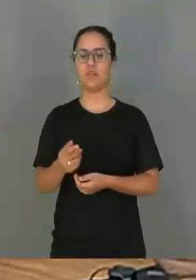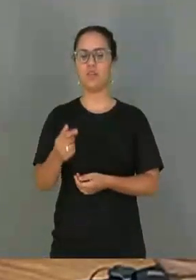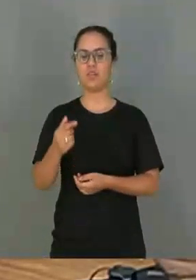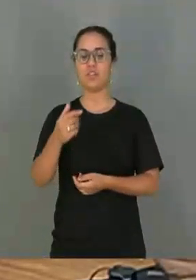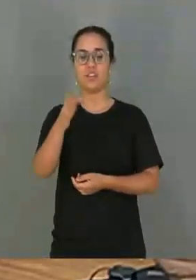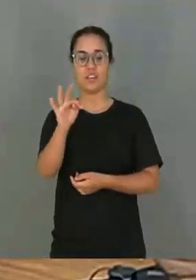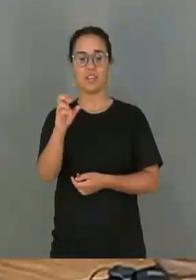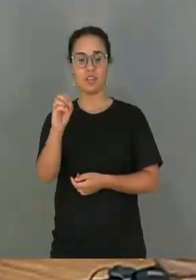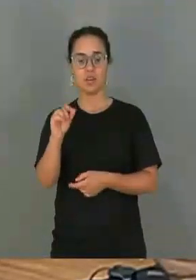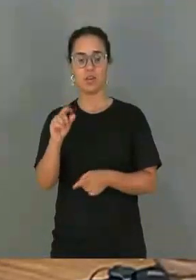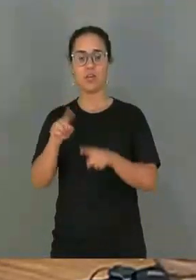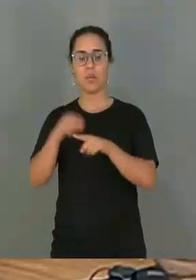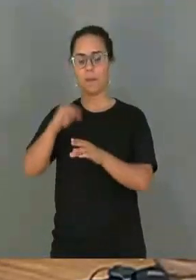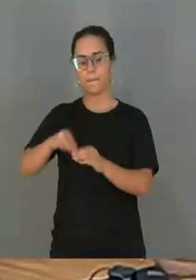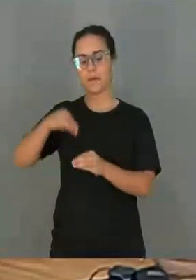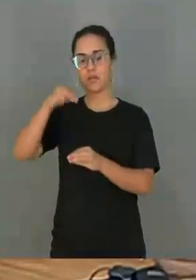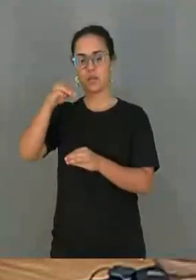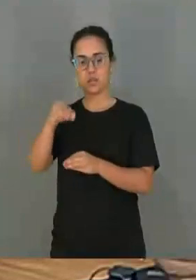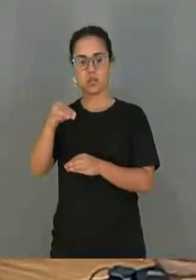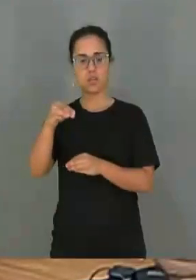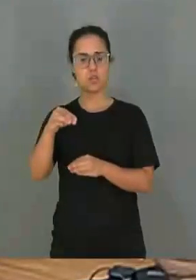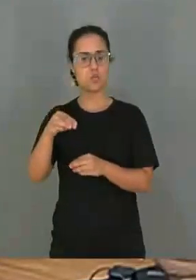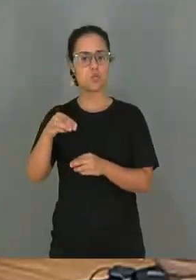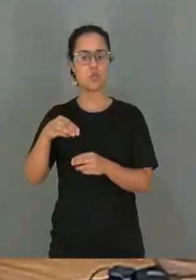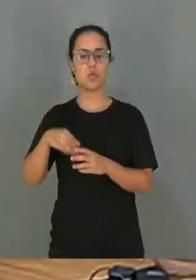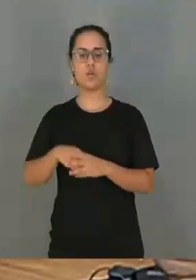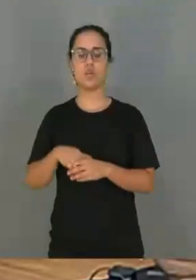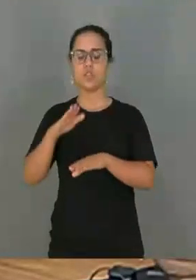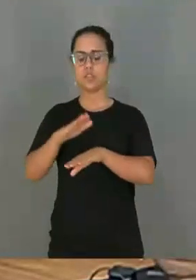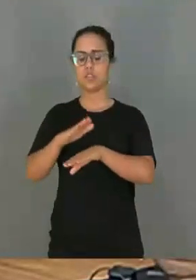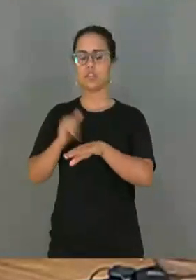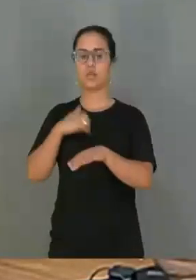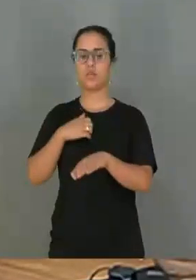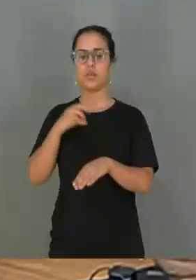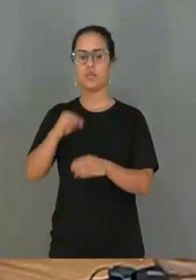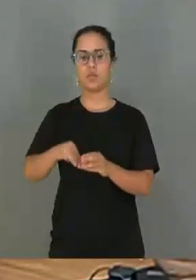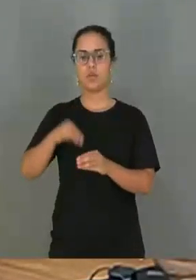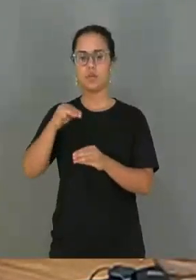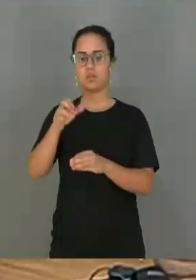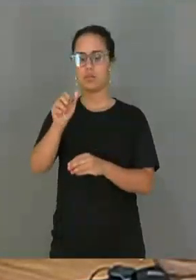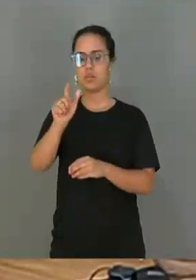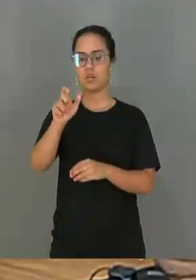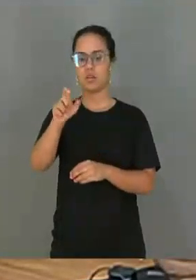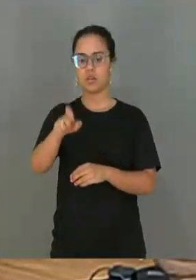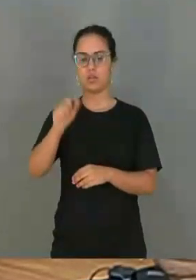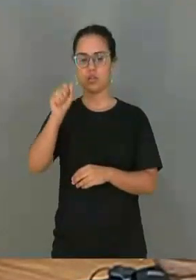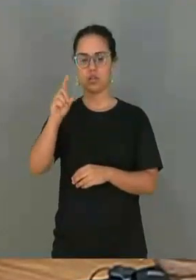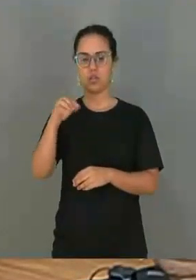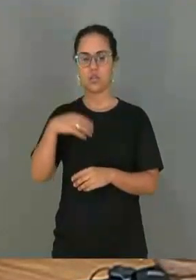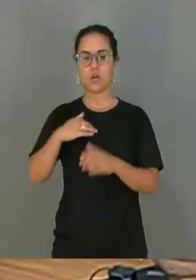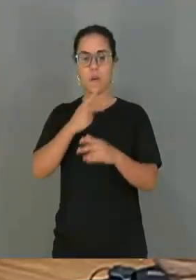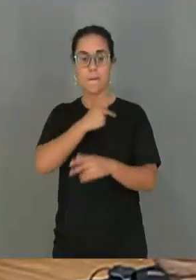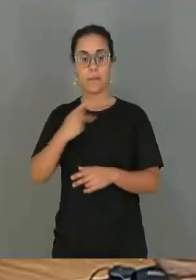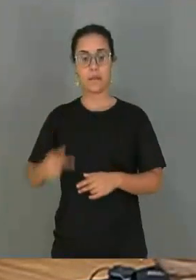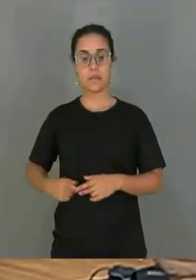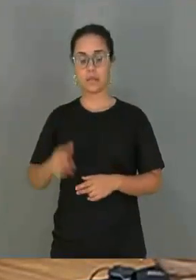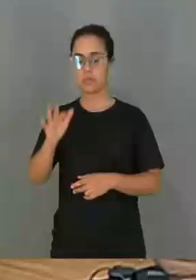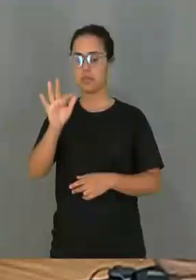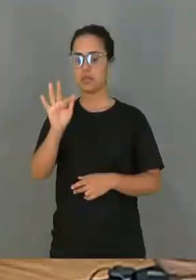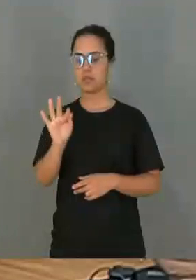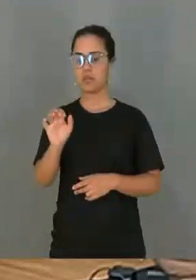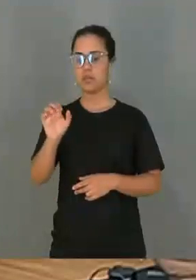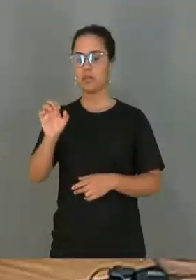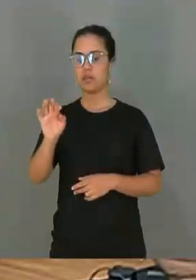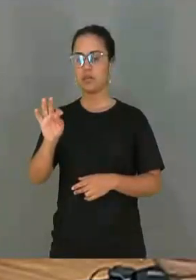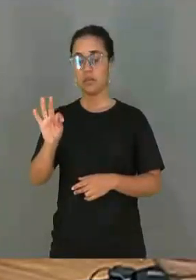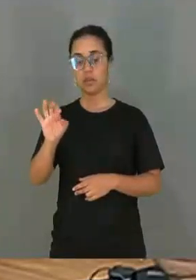ministro Bruno Dantas, chamamos o ministro Alexandre de Moraes, presidente do TSE,